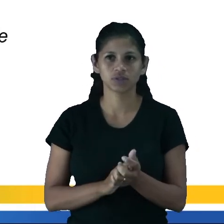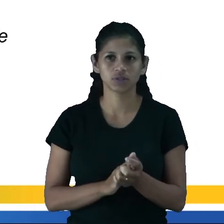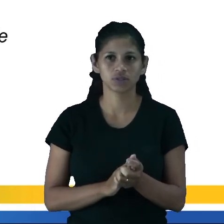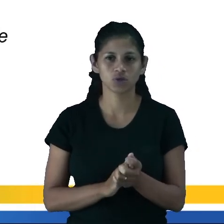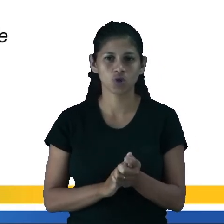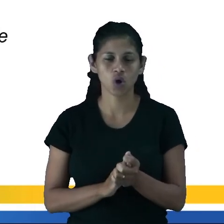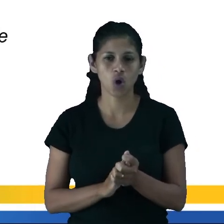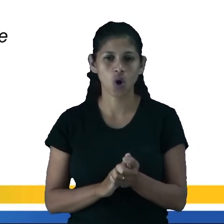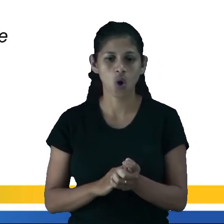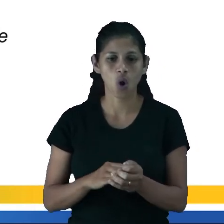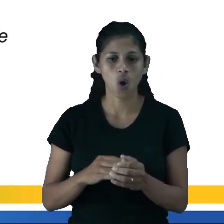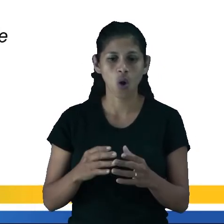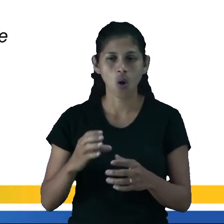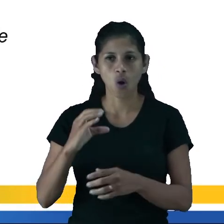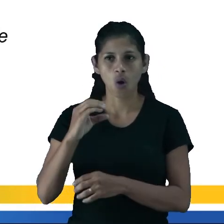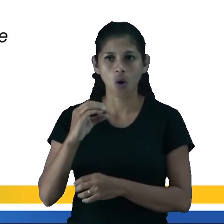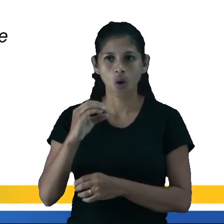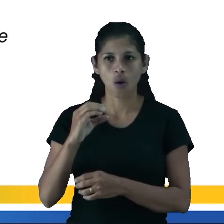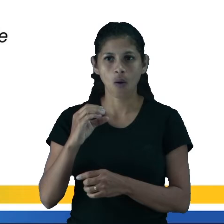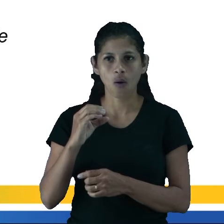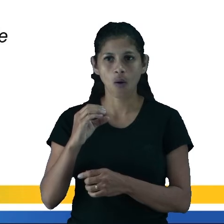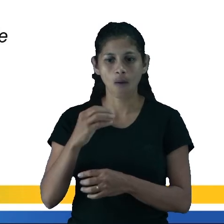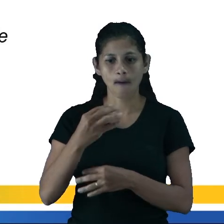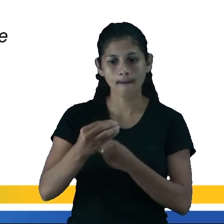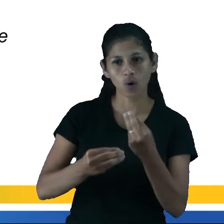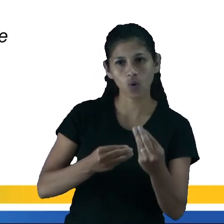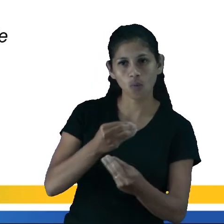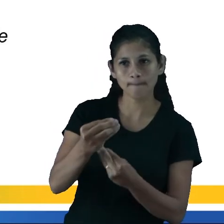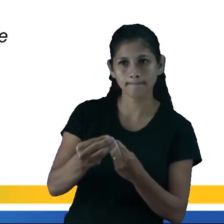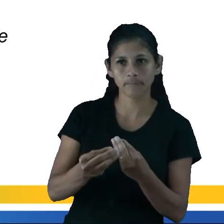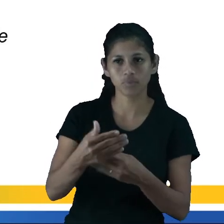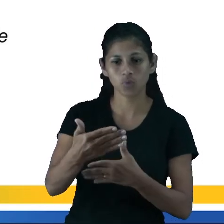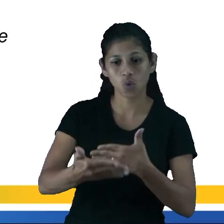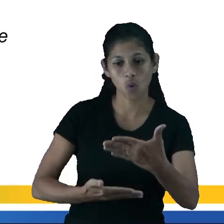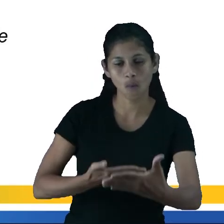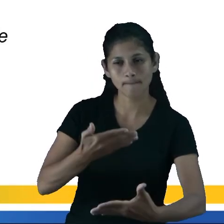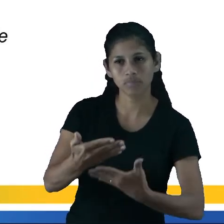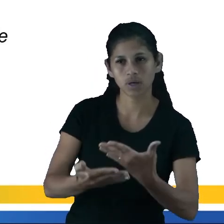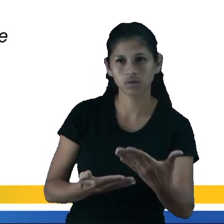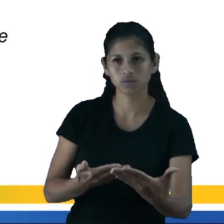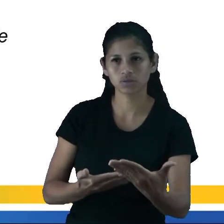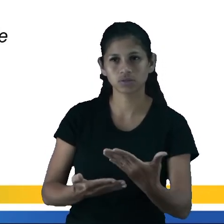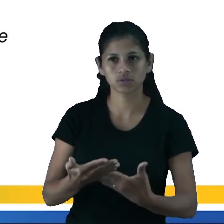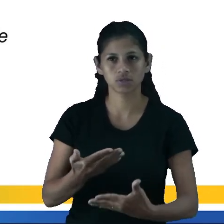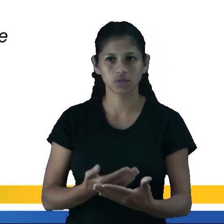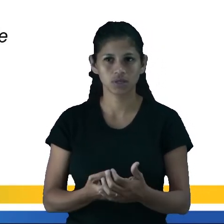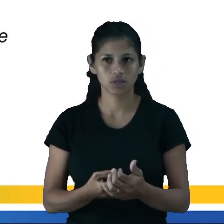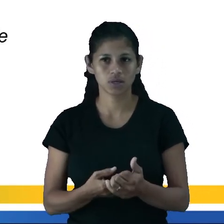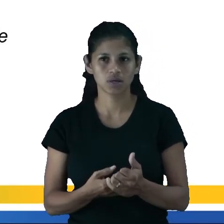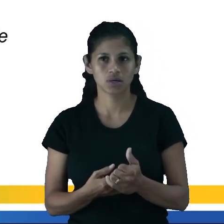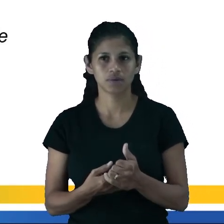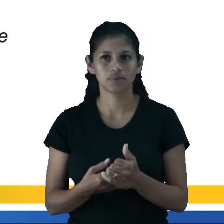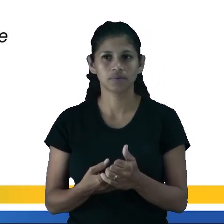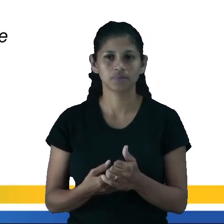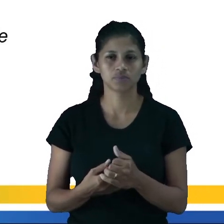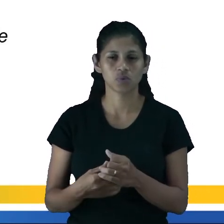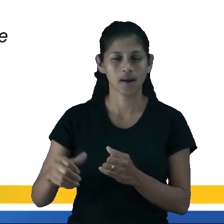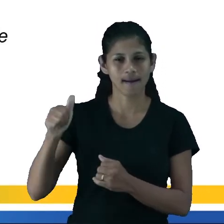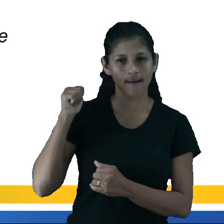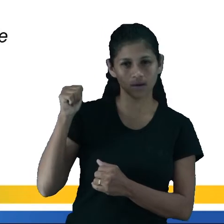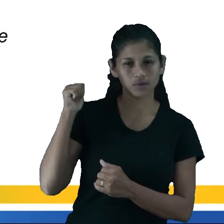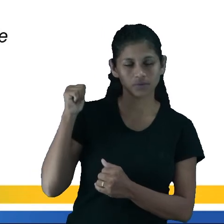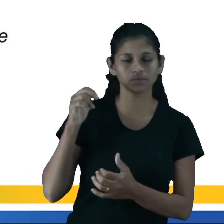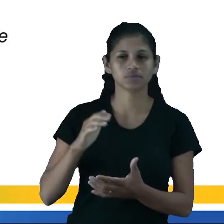de trabalho, aplicativos que facilitem a busca de estacionamentos e ampliação de acessibilidade e